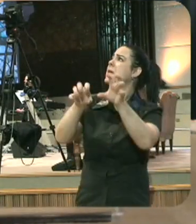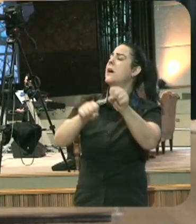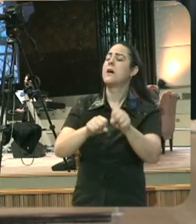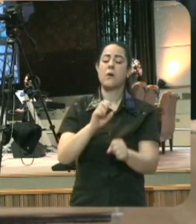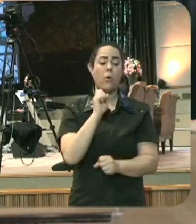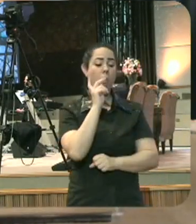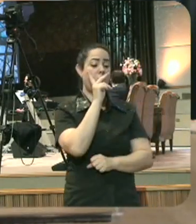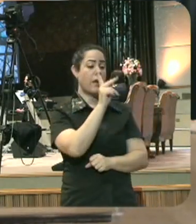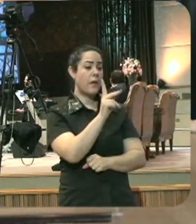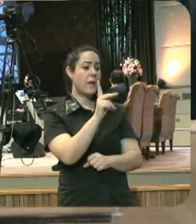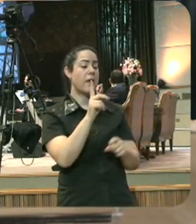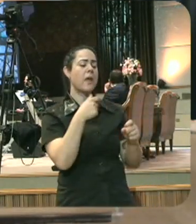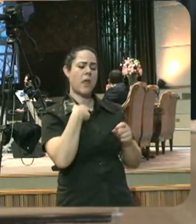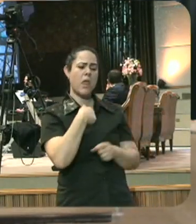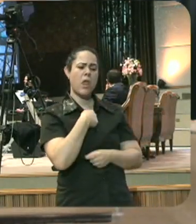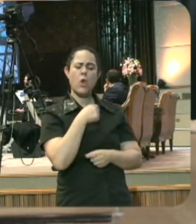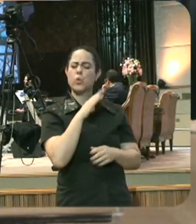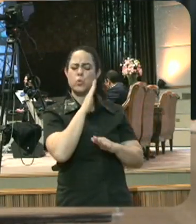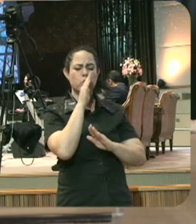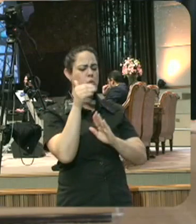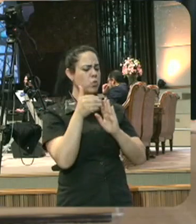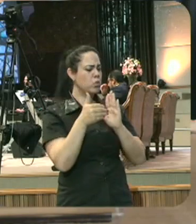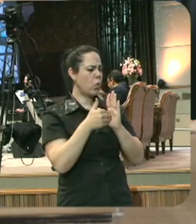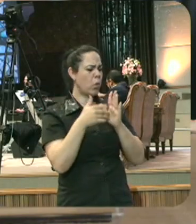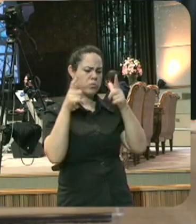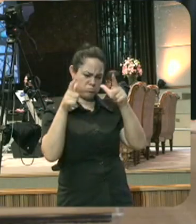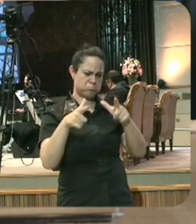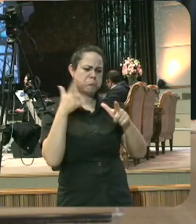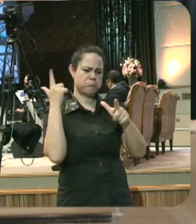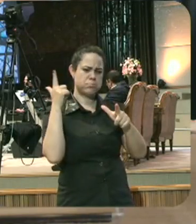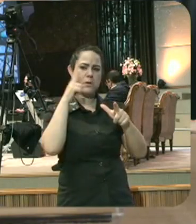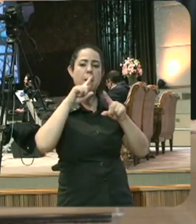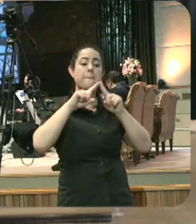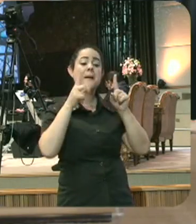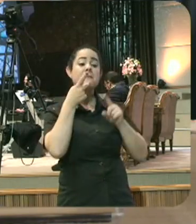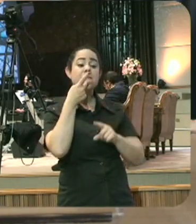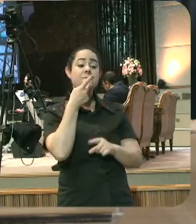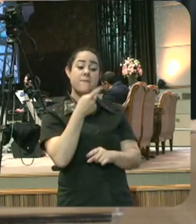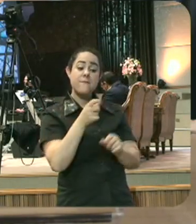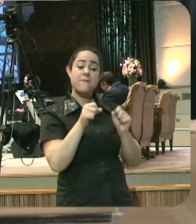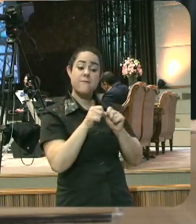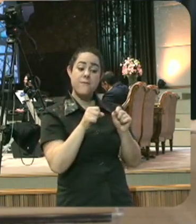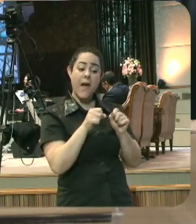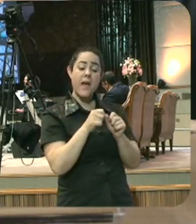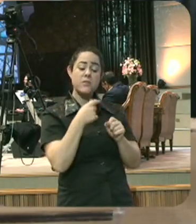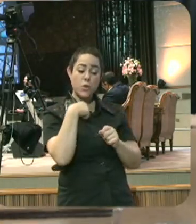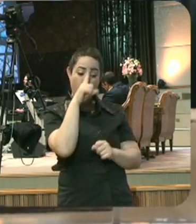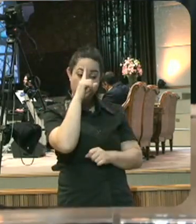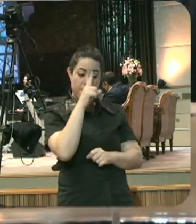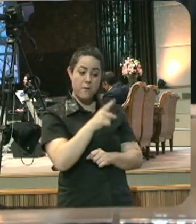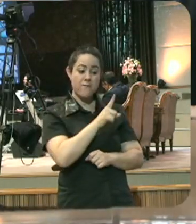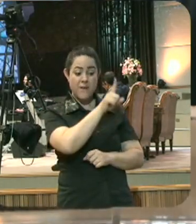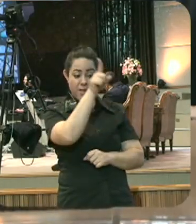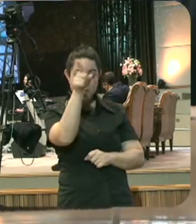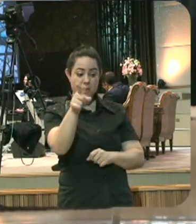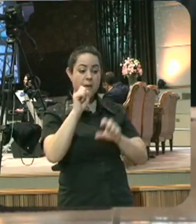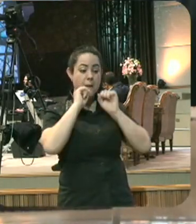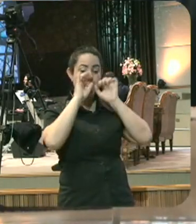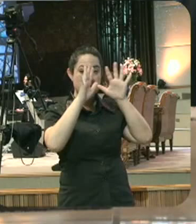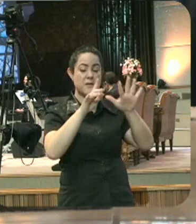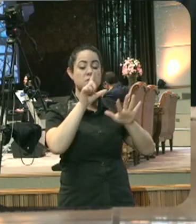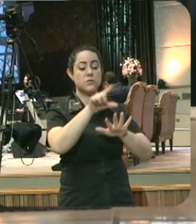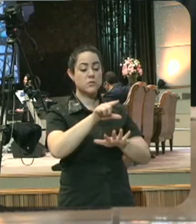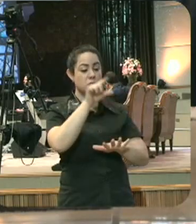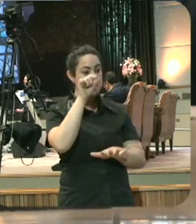ok, eu vou te dar toda ela, mas faz o que eu estou mandando agora. Vai lá e abençoa, porque eu te